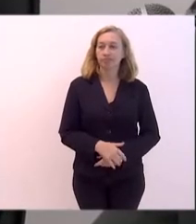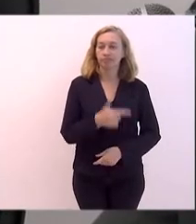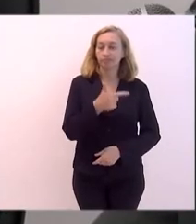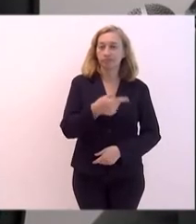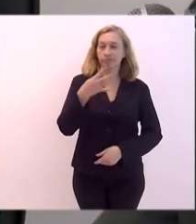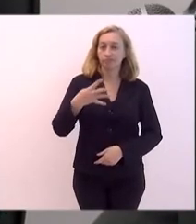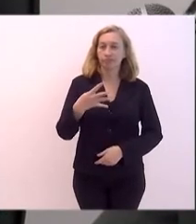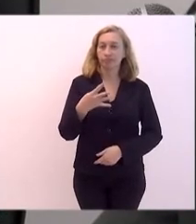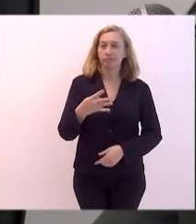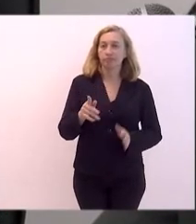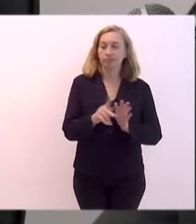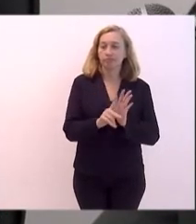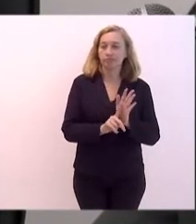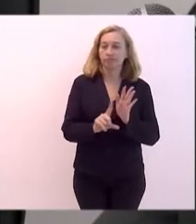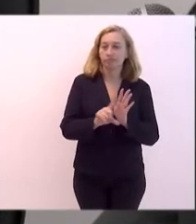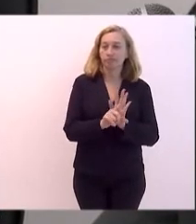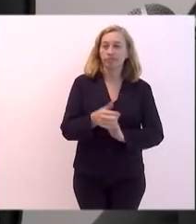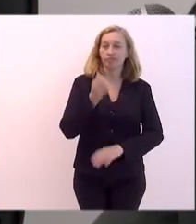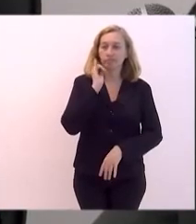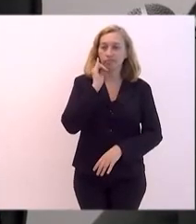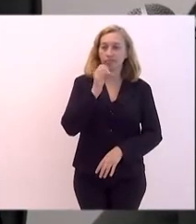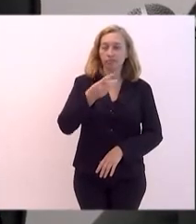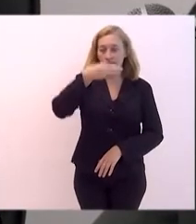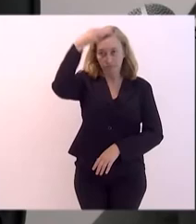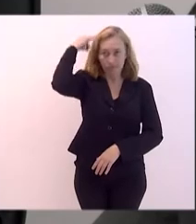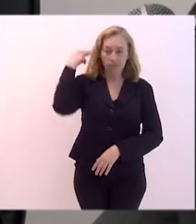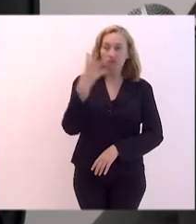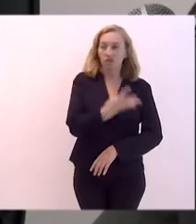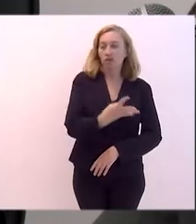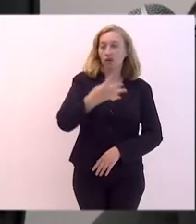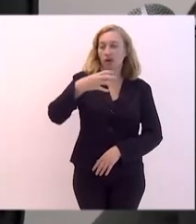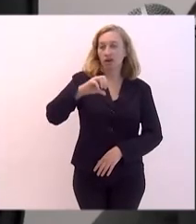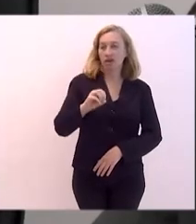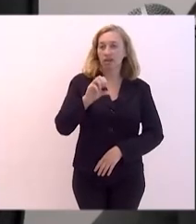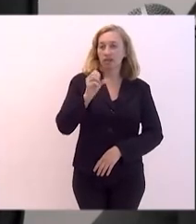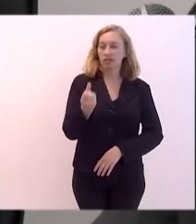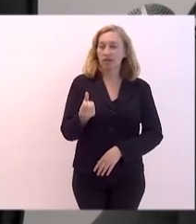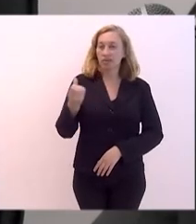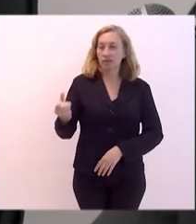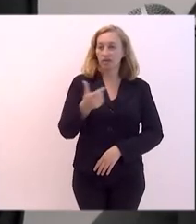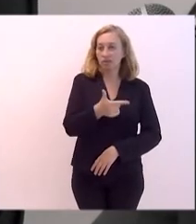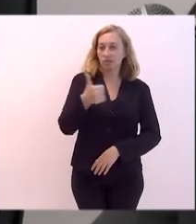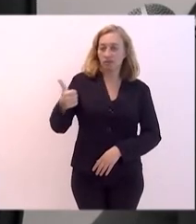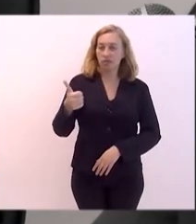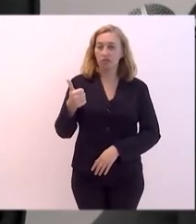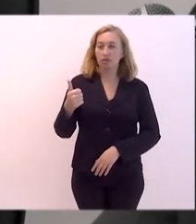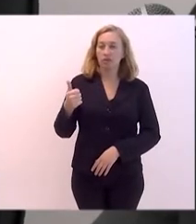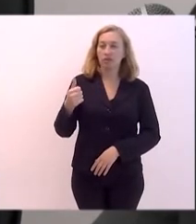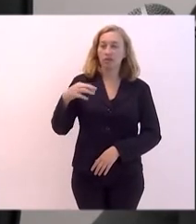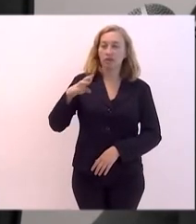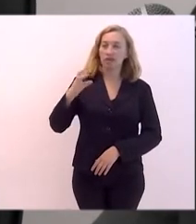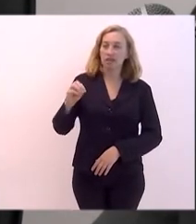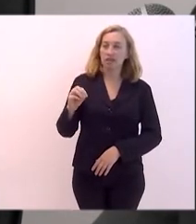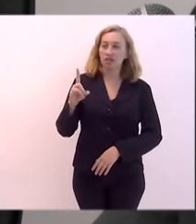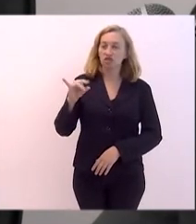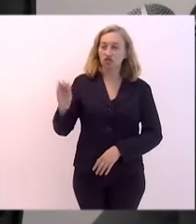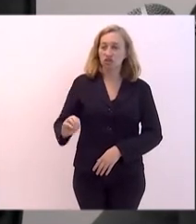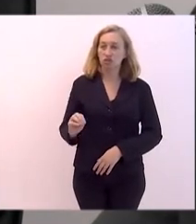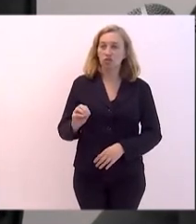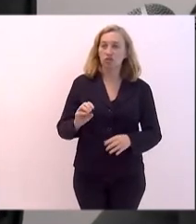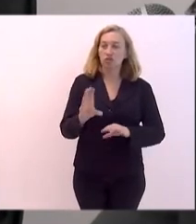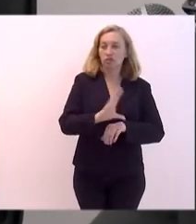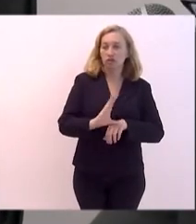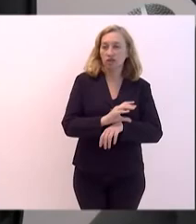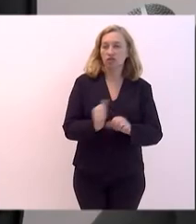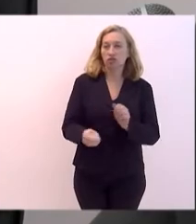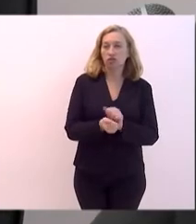24, projeto de lei, relator deputado Márcio Pacheco, projeto de lei 4066-2021, autoria do deputado Marcelo Dino, parecer pela constitucionalidade com